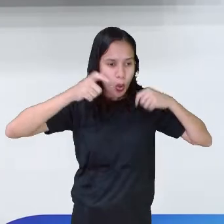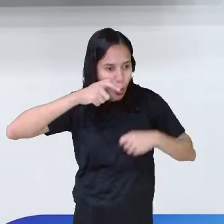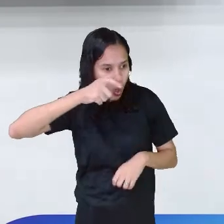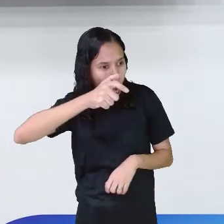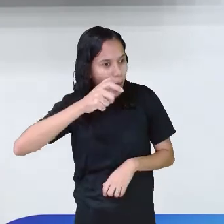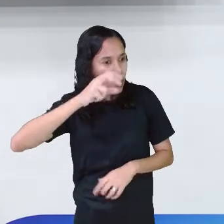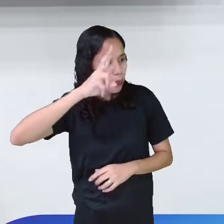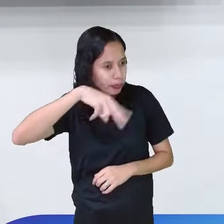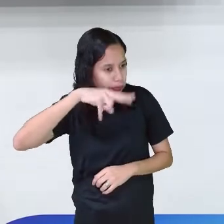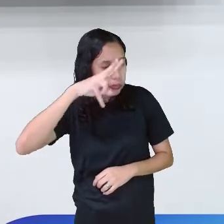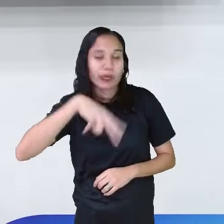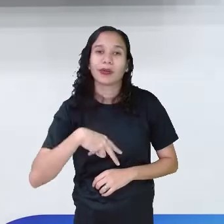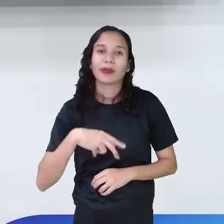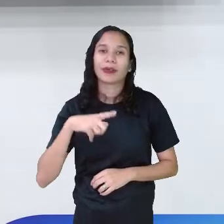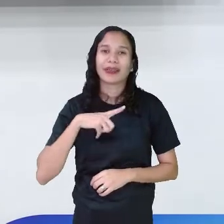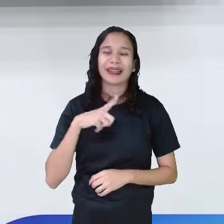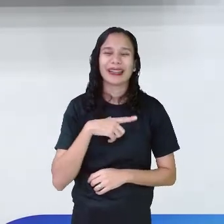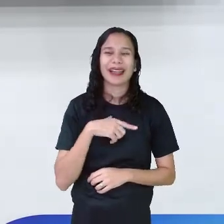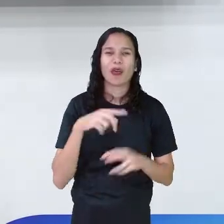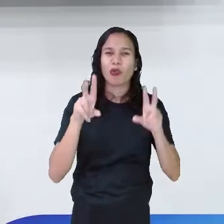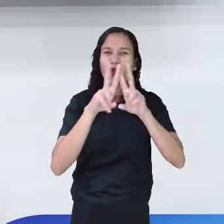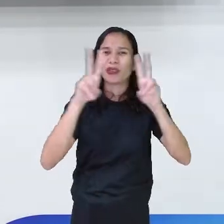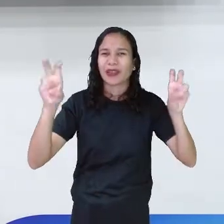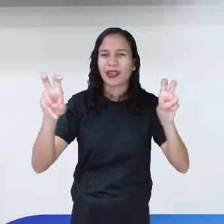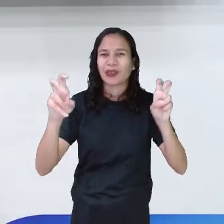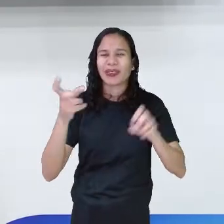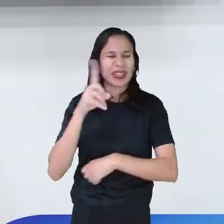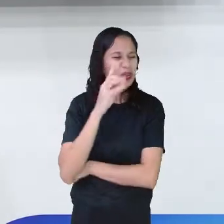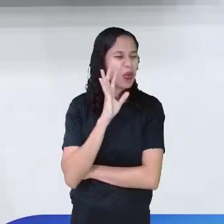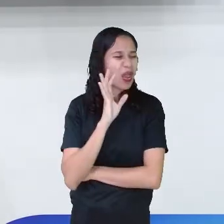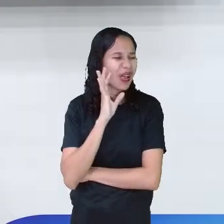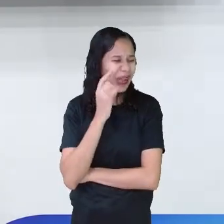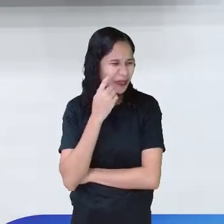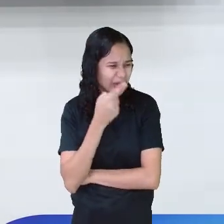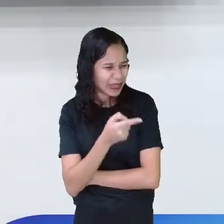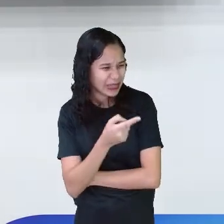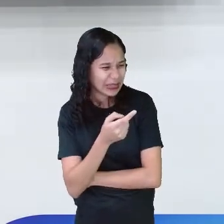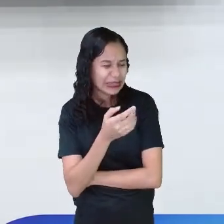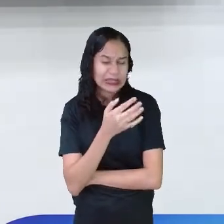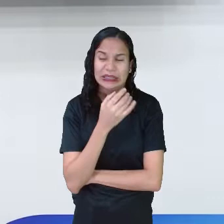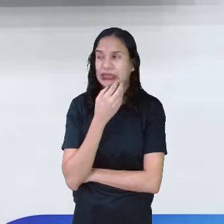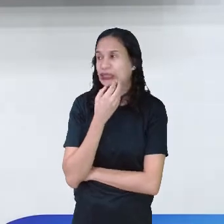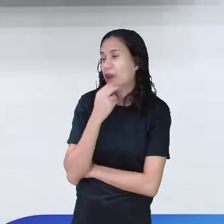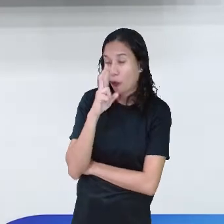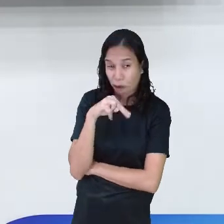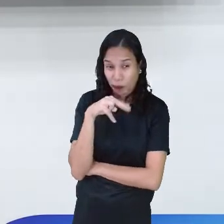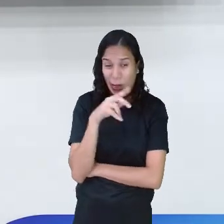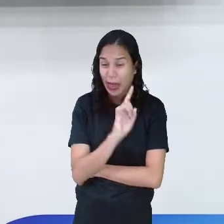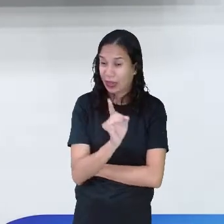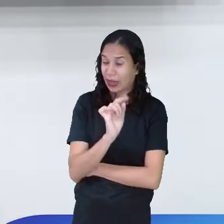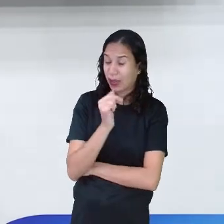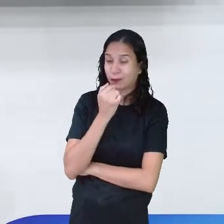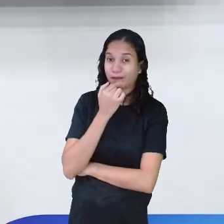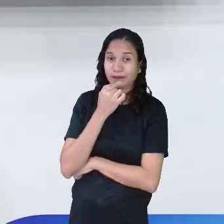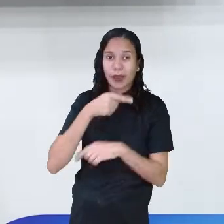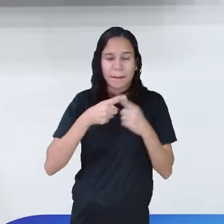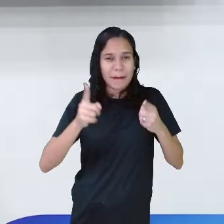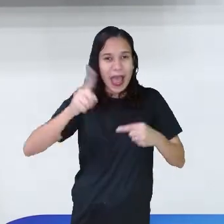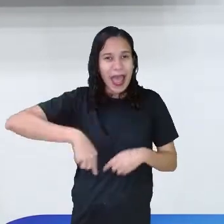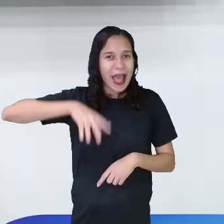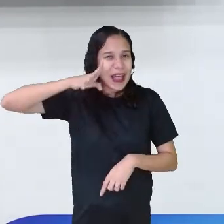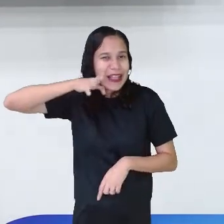leitor. Um título que não ficar legal, a pessoa diz, ih, rapaz, eu não gostei nem do título, imagina a reportagem. Mas se é um